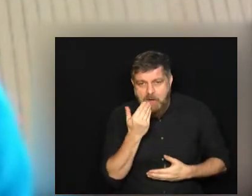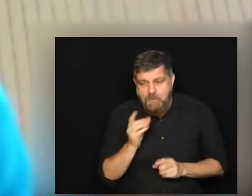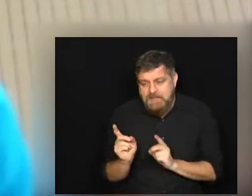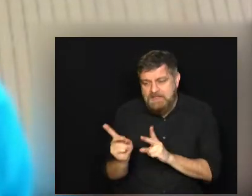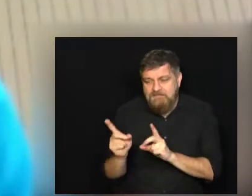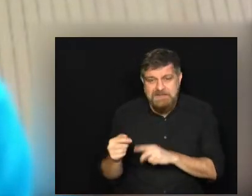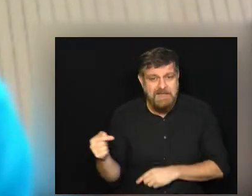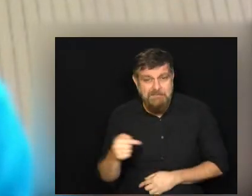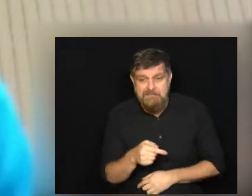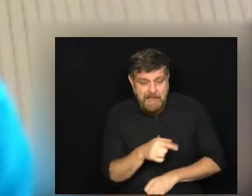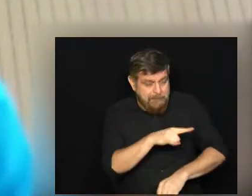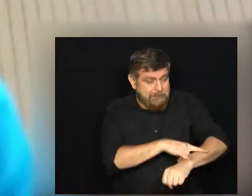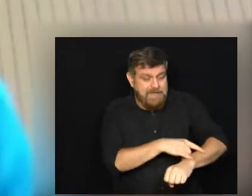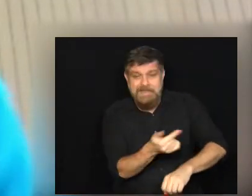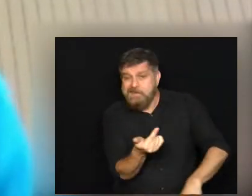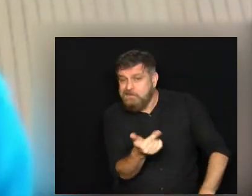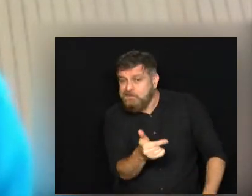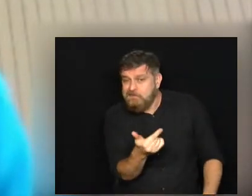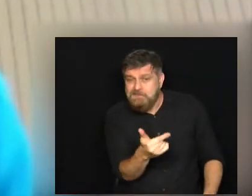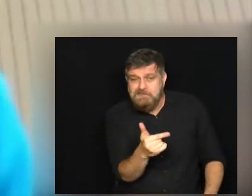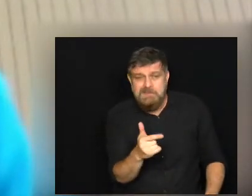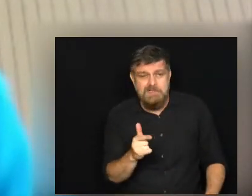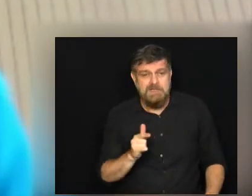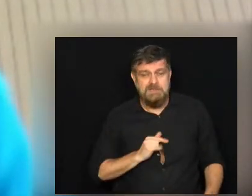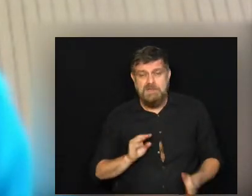ele não tem um banheiro, ele não tem às vezes ali